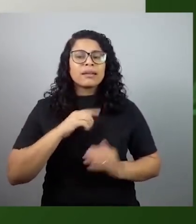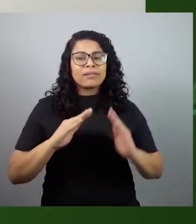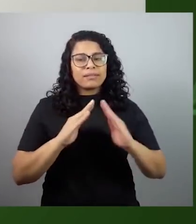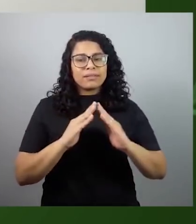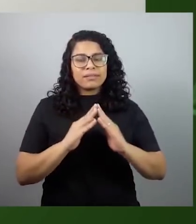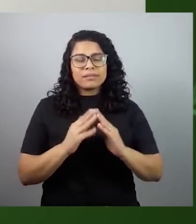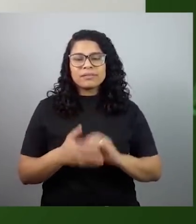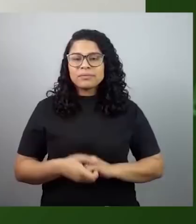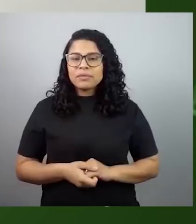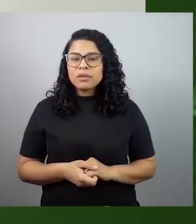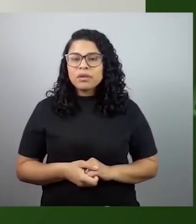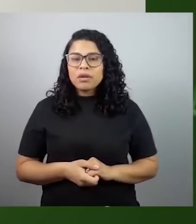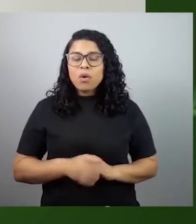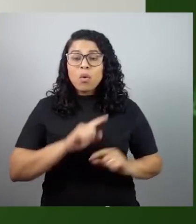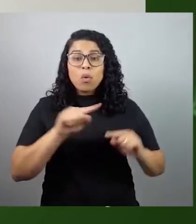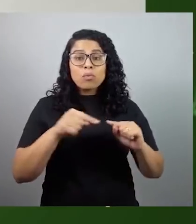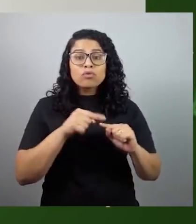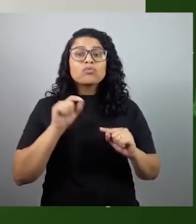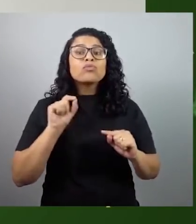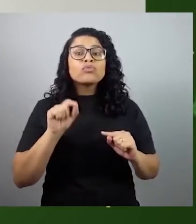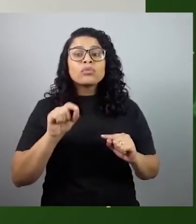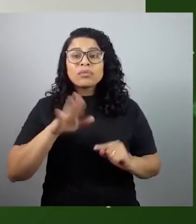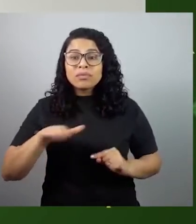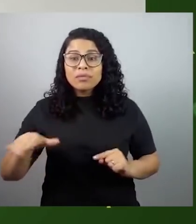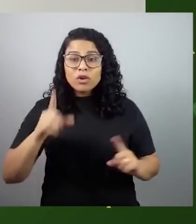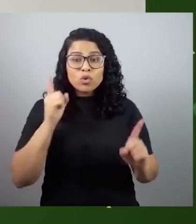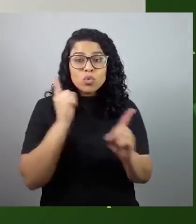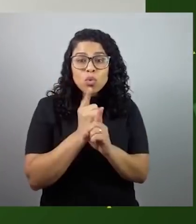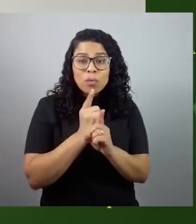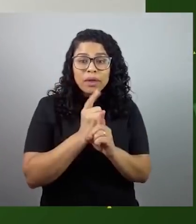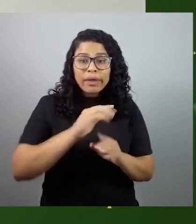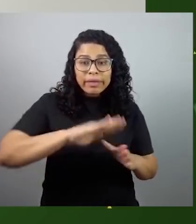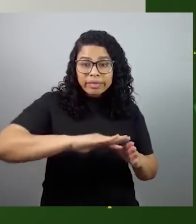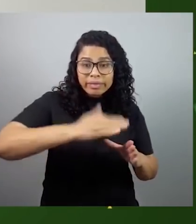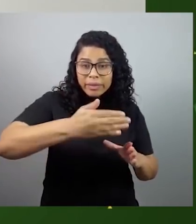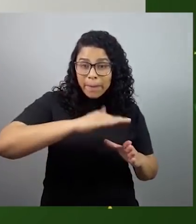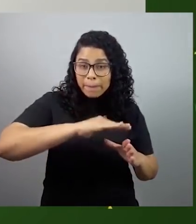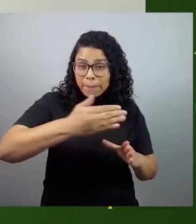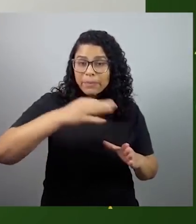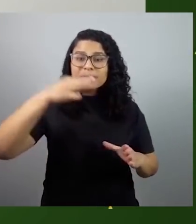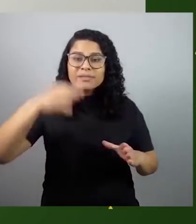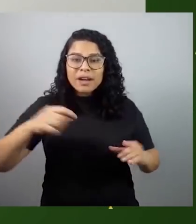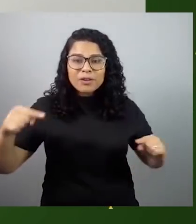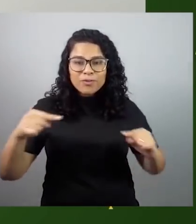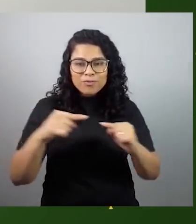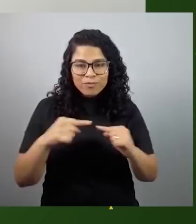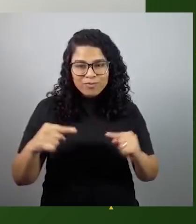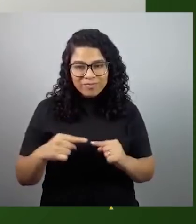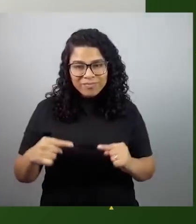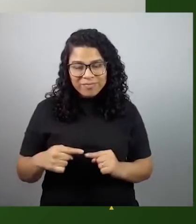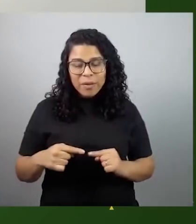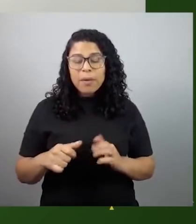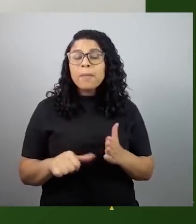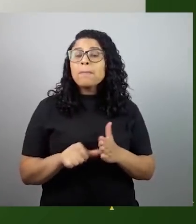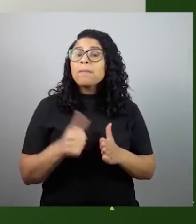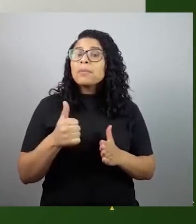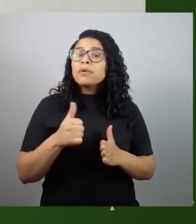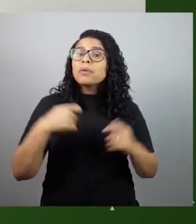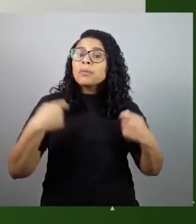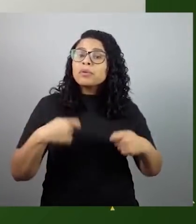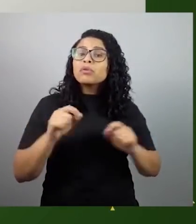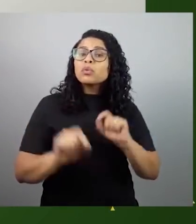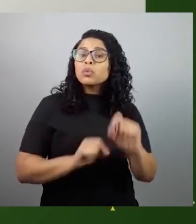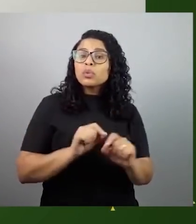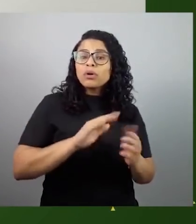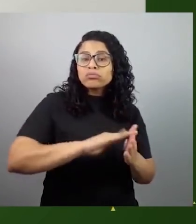criança descubra a tampa correspondente ao pote, certo? Para isso, nós vamos primeiro precisar tirar as